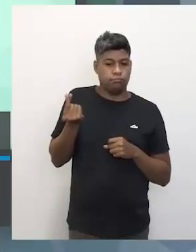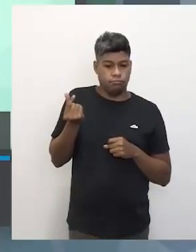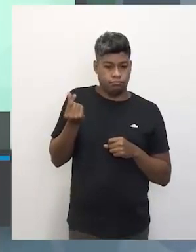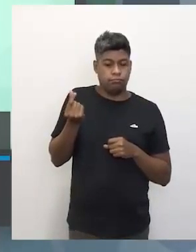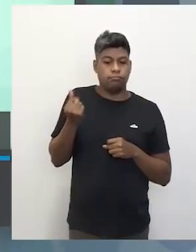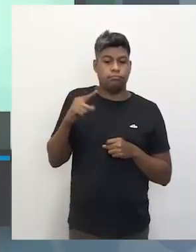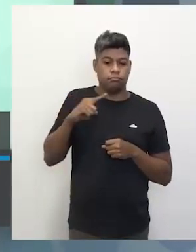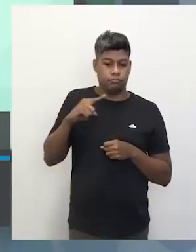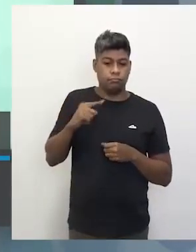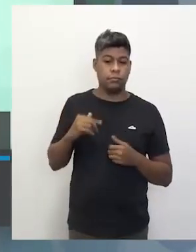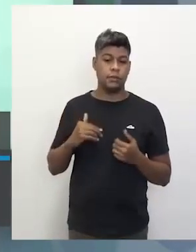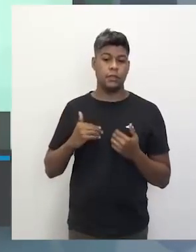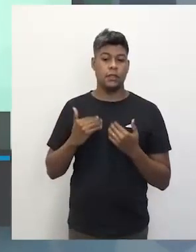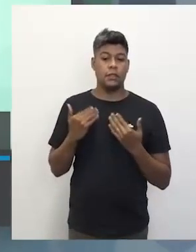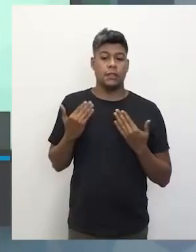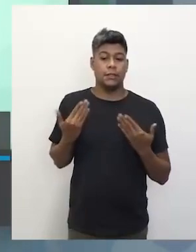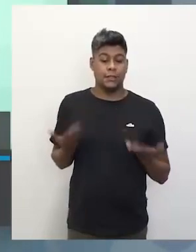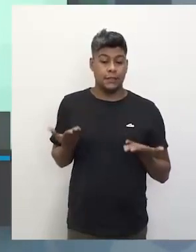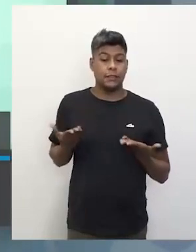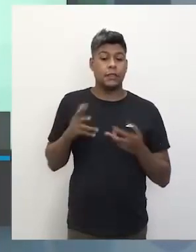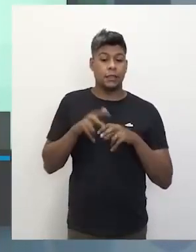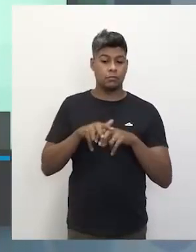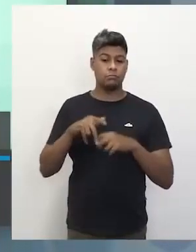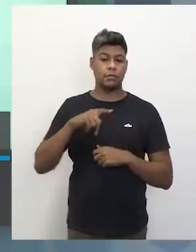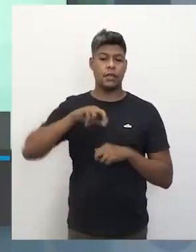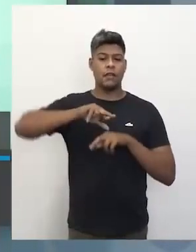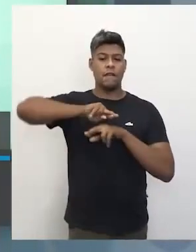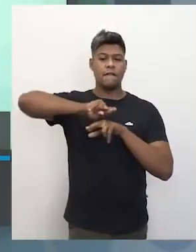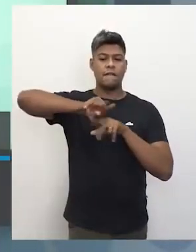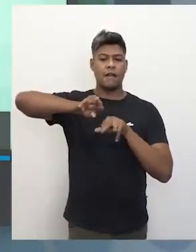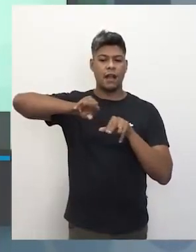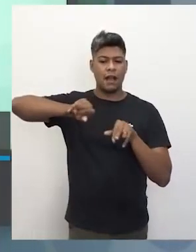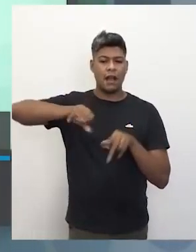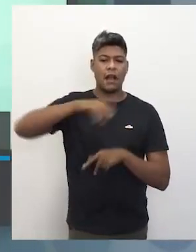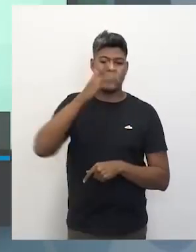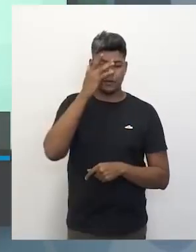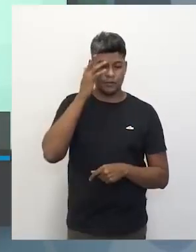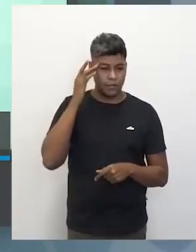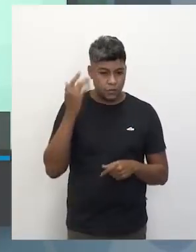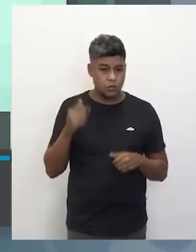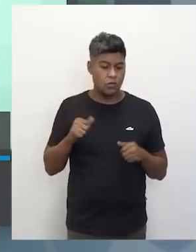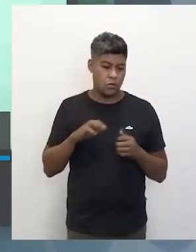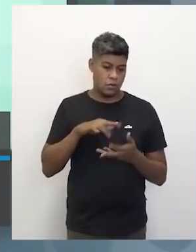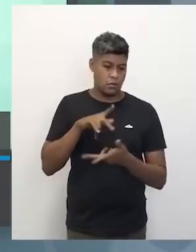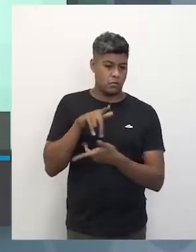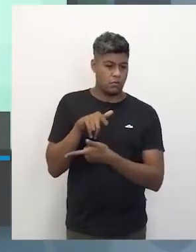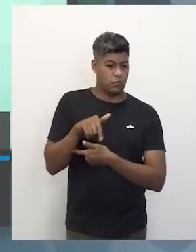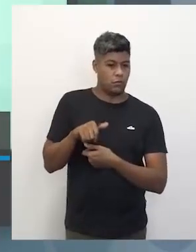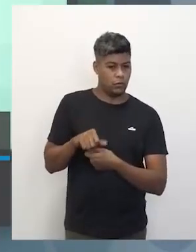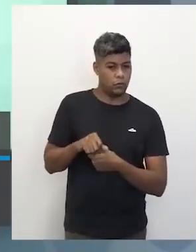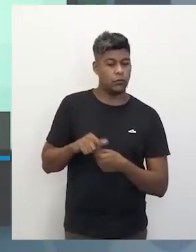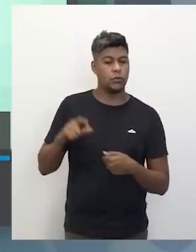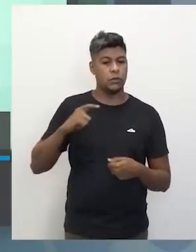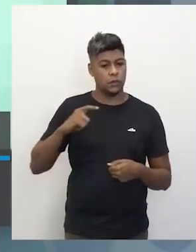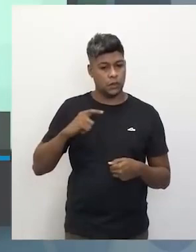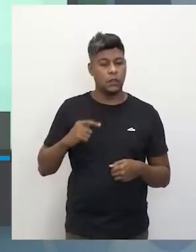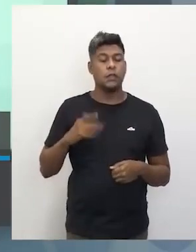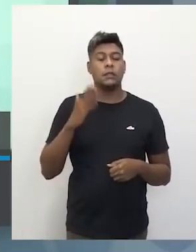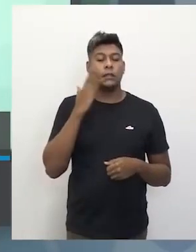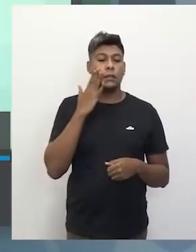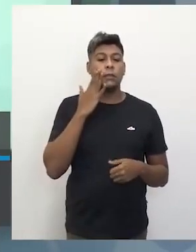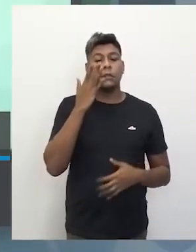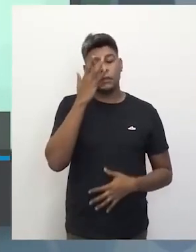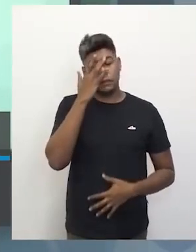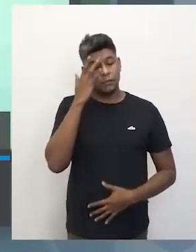obra. Então, por isso que nós temos aí vários colecionadores espalhados pelo mundo todo, né? Geralmente pessoas,